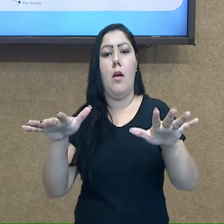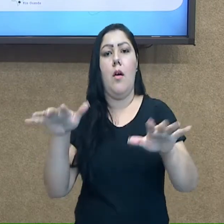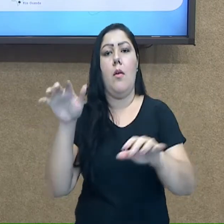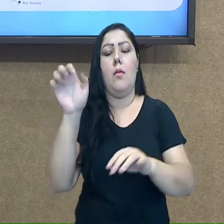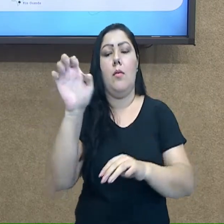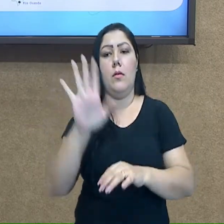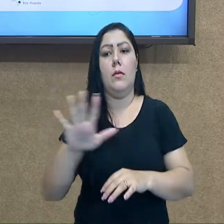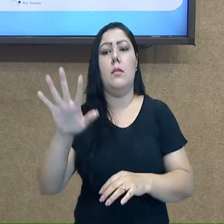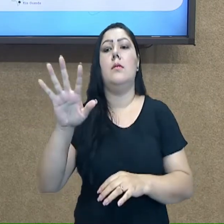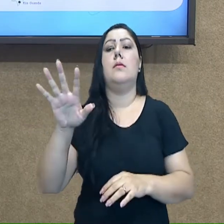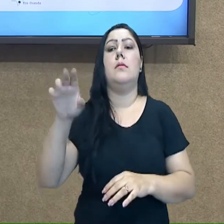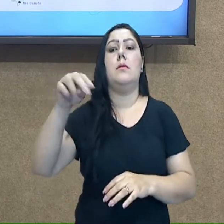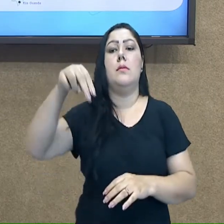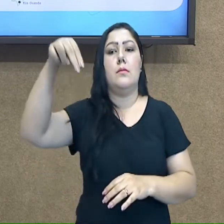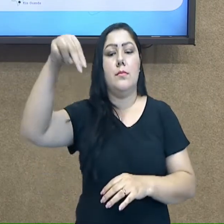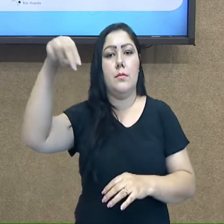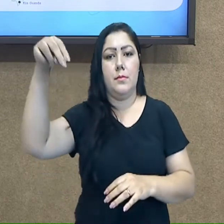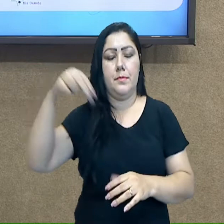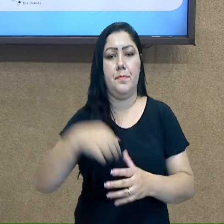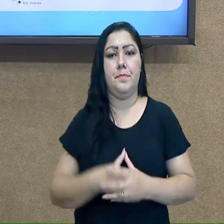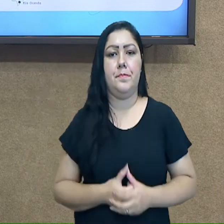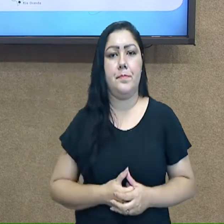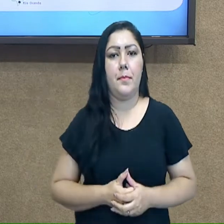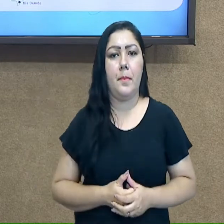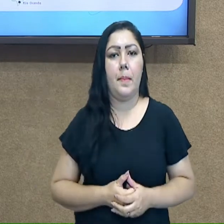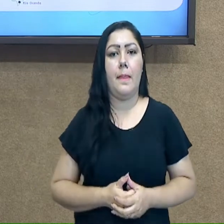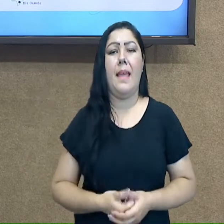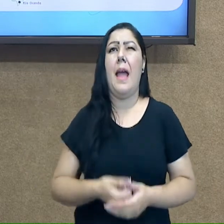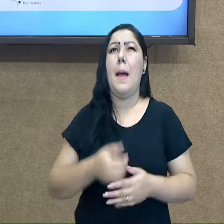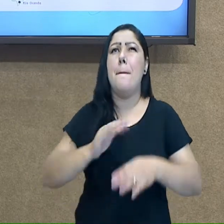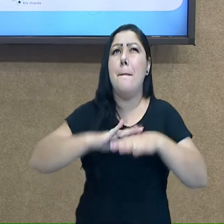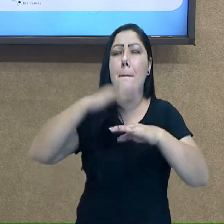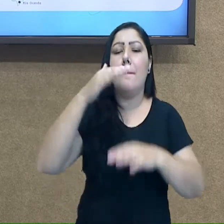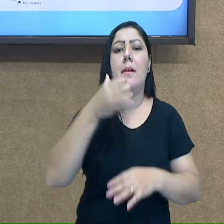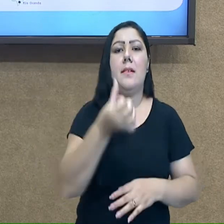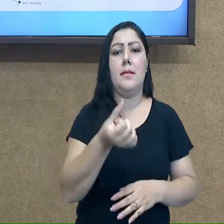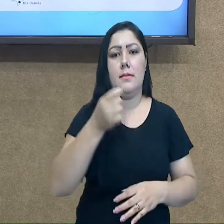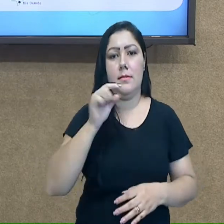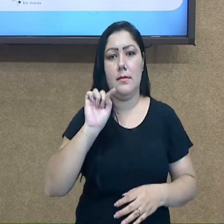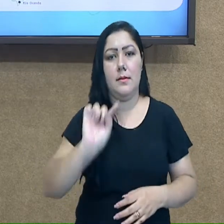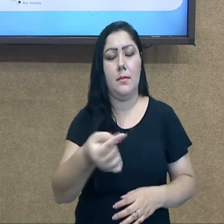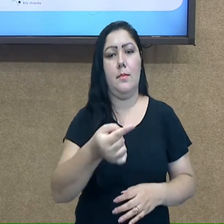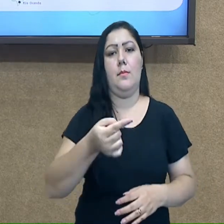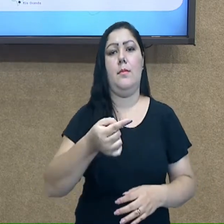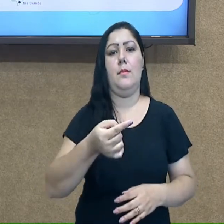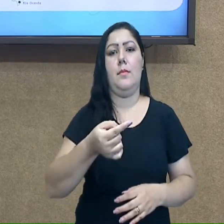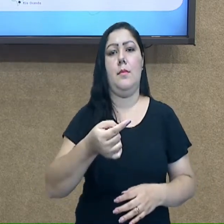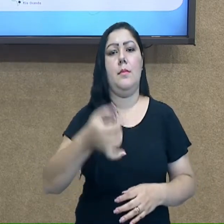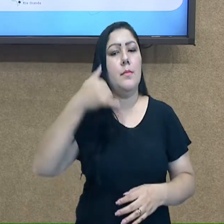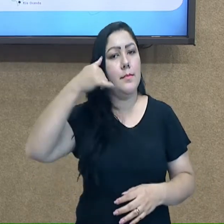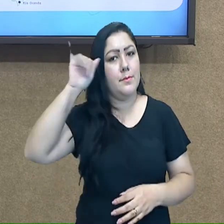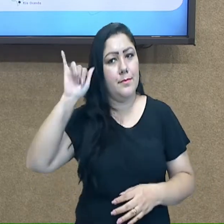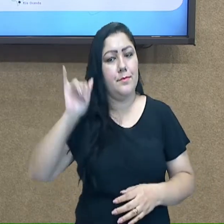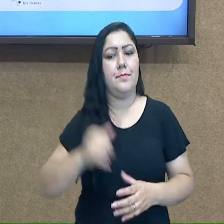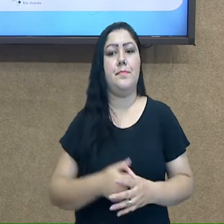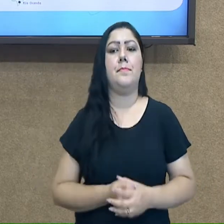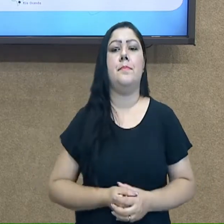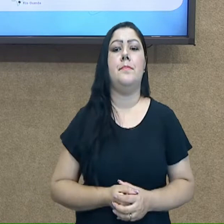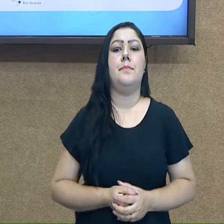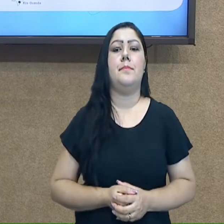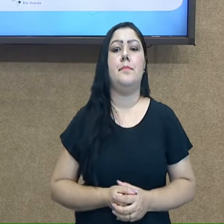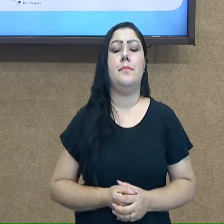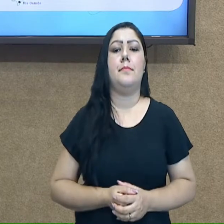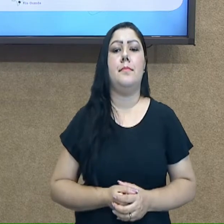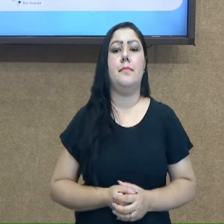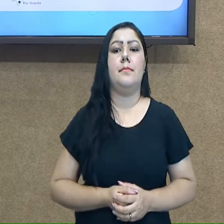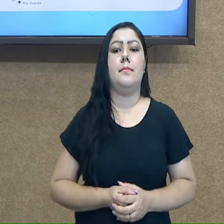e contava com mais de 6.000 cabeças de gado. Além de se constituir enquanto